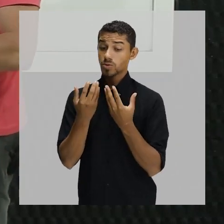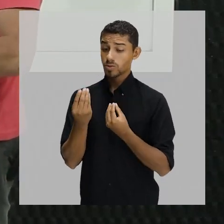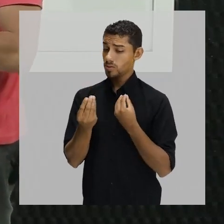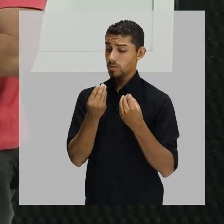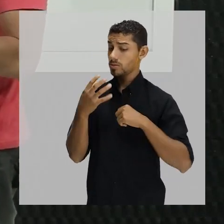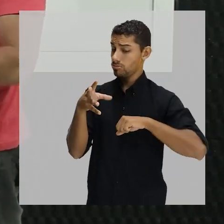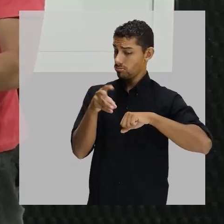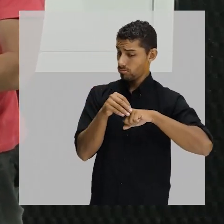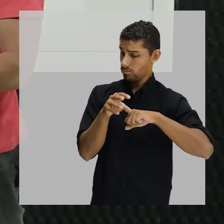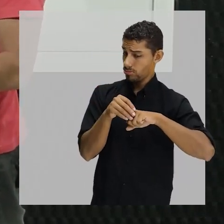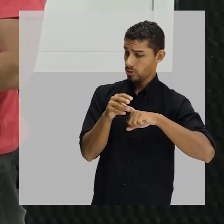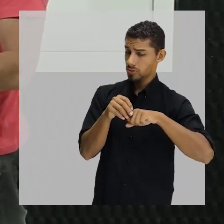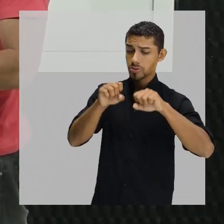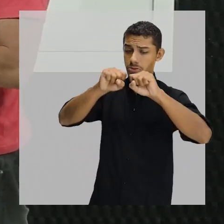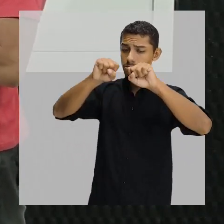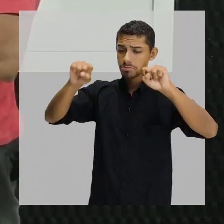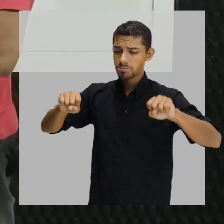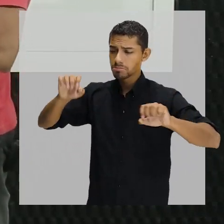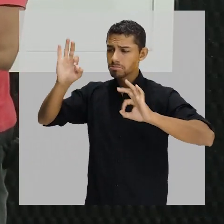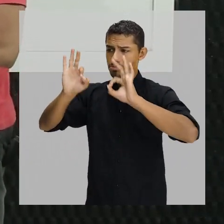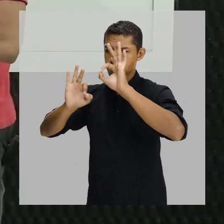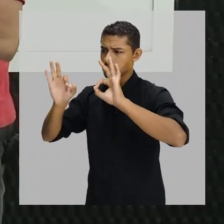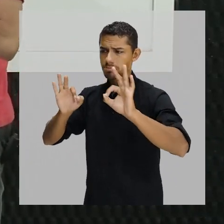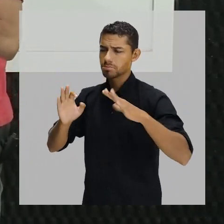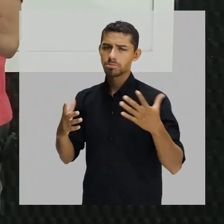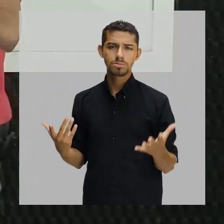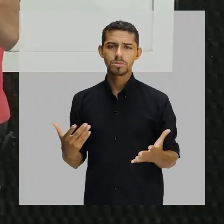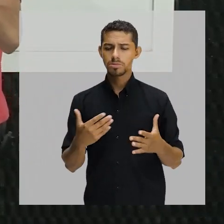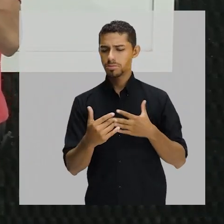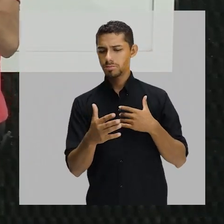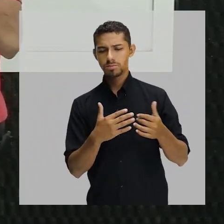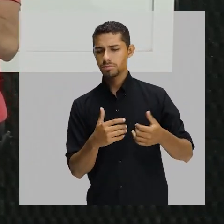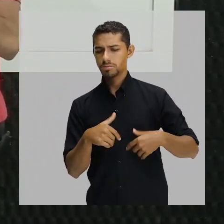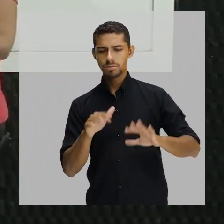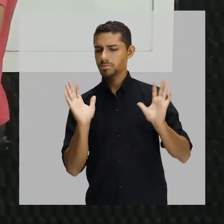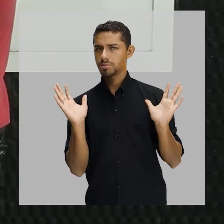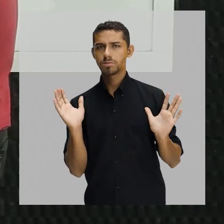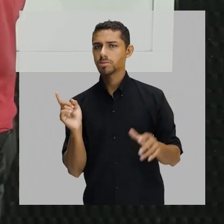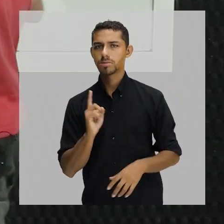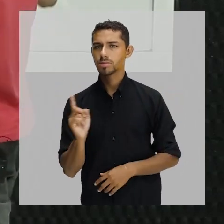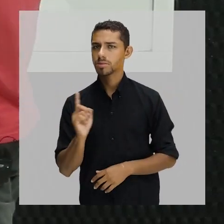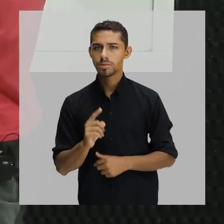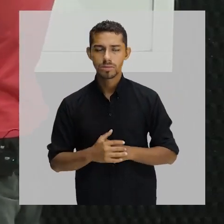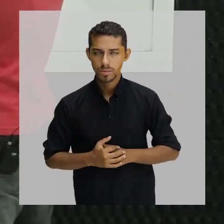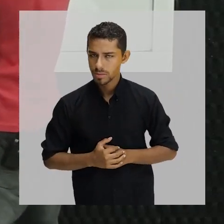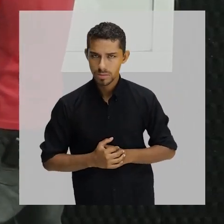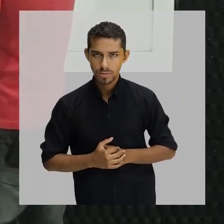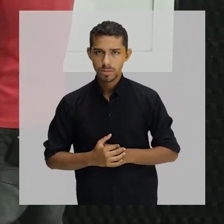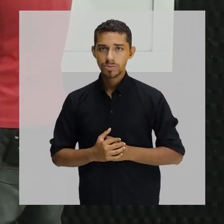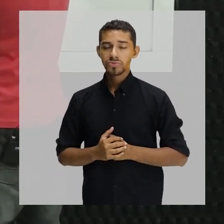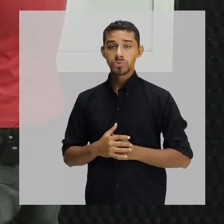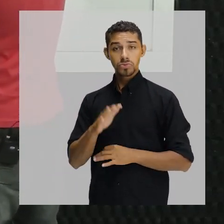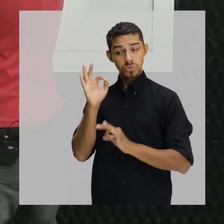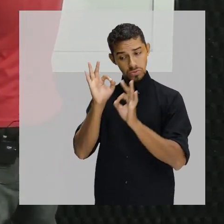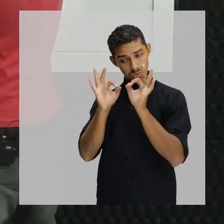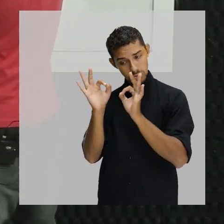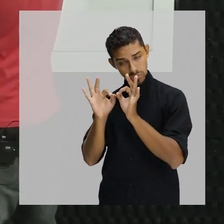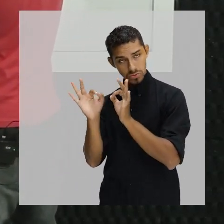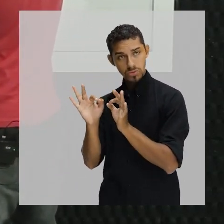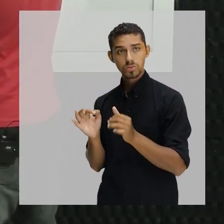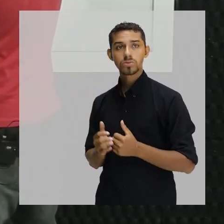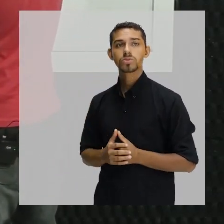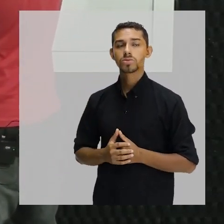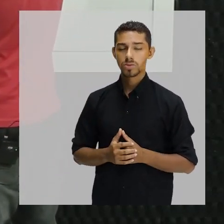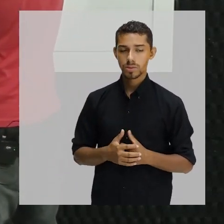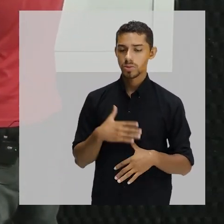trabalha de uma forma sistemática. Lá não é a la vontade de qualquer laissez-faire, qualquer... Não. Ó, o estudo do